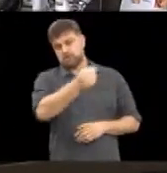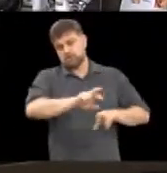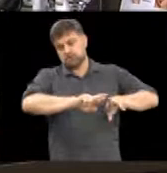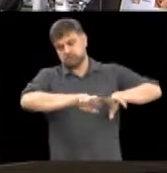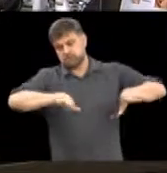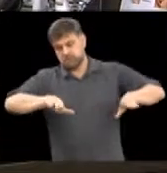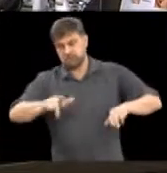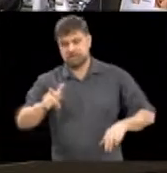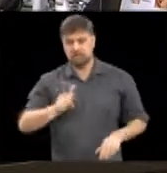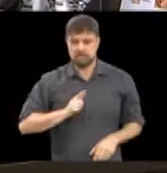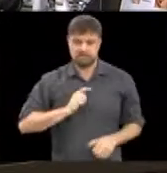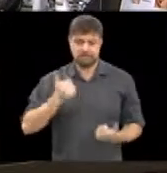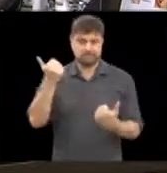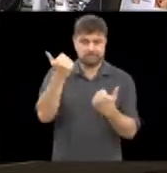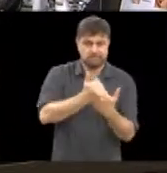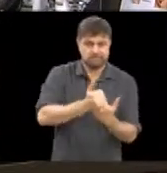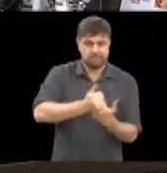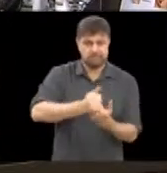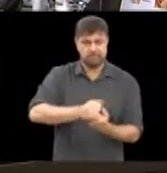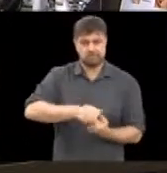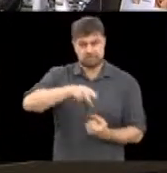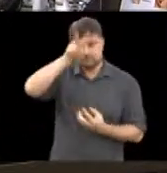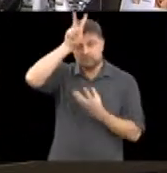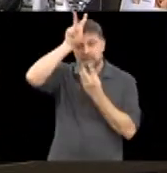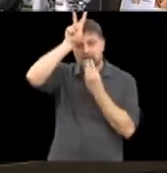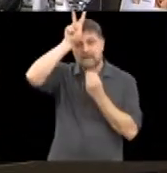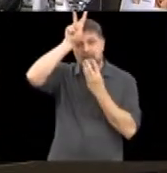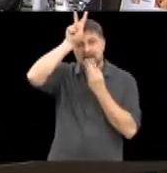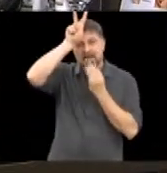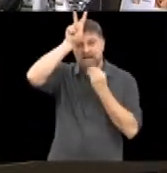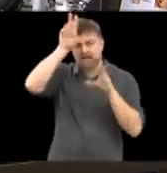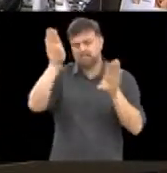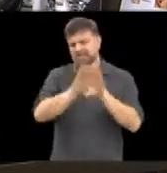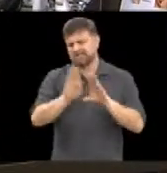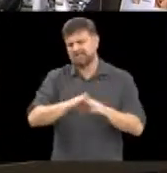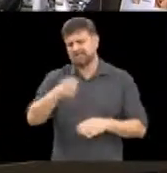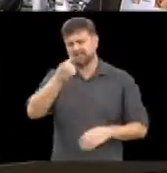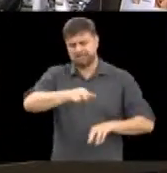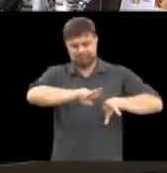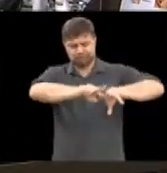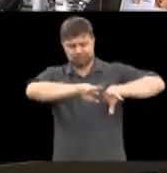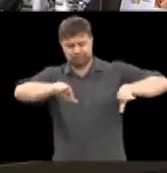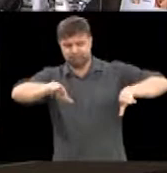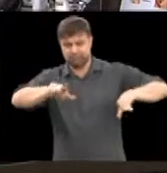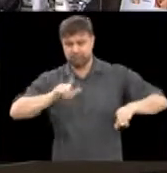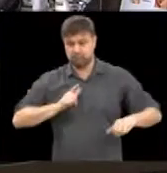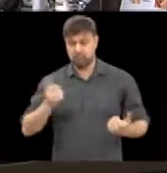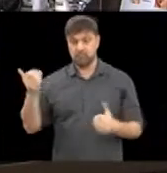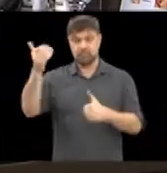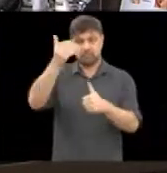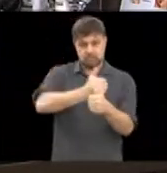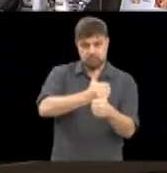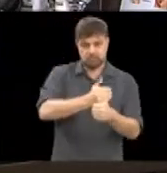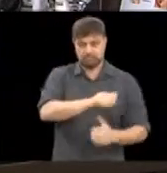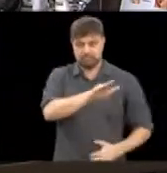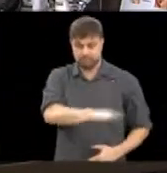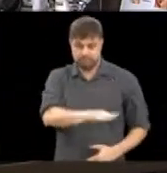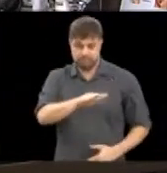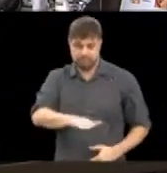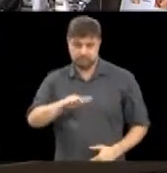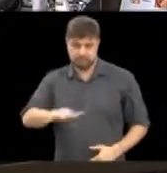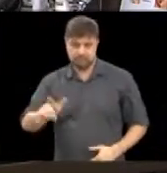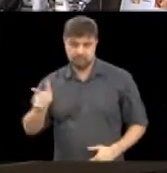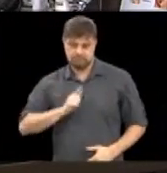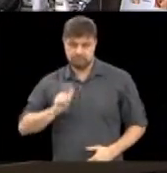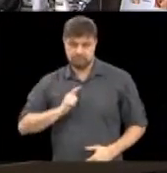proteínas. Aí você pode substituir o leite da cabra, hoje tem leite do arroz, hoje tem leite para criança,